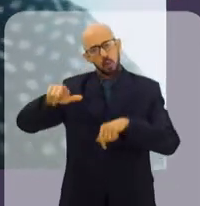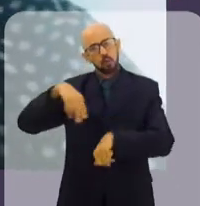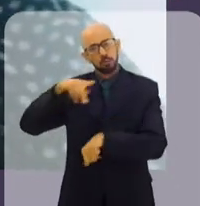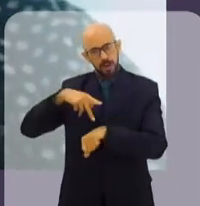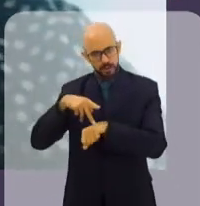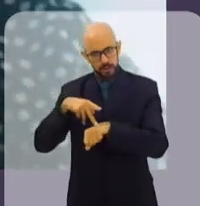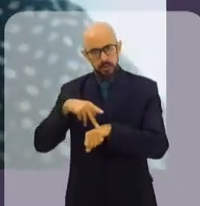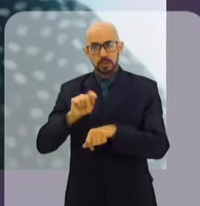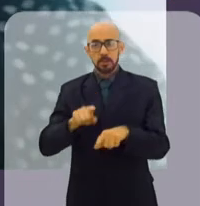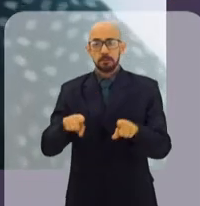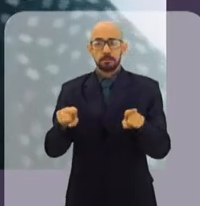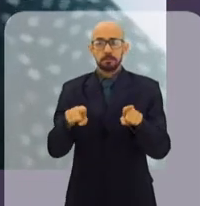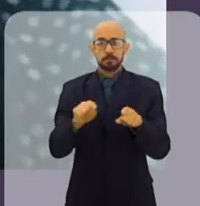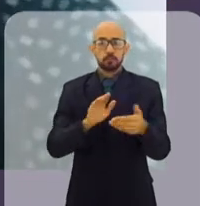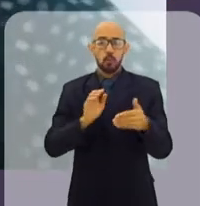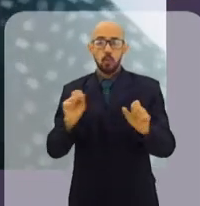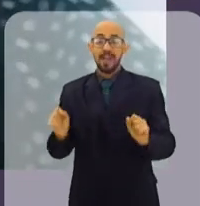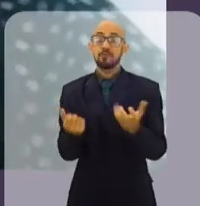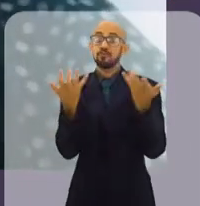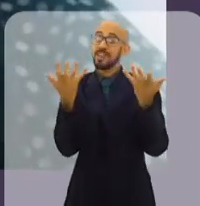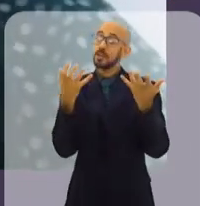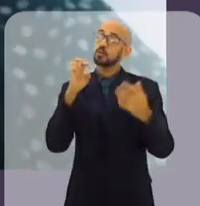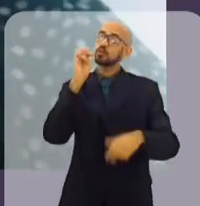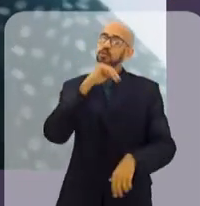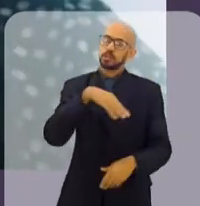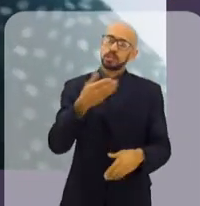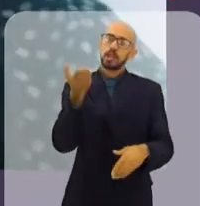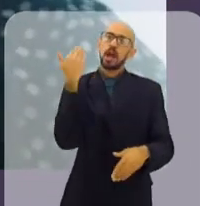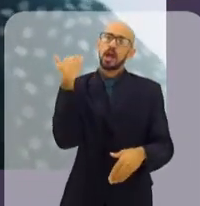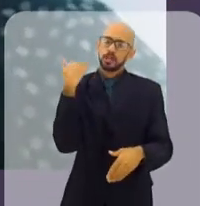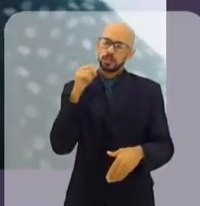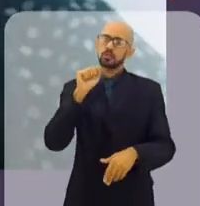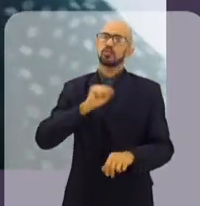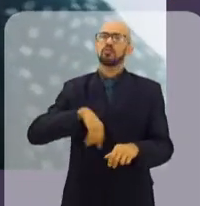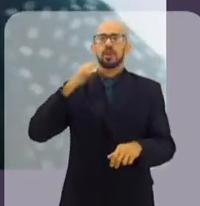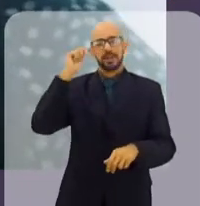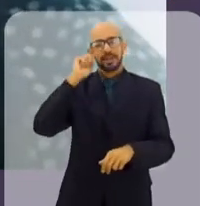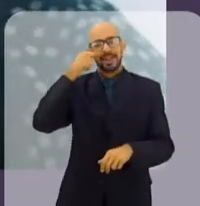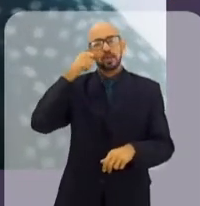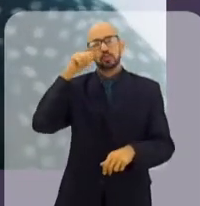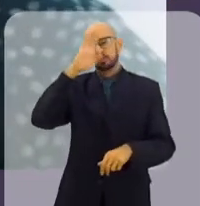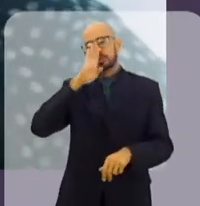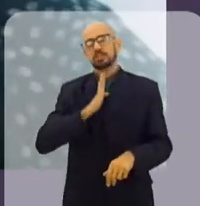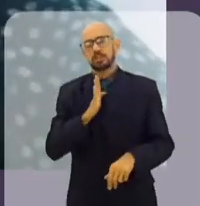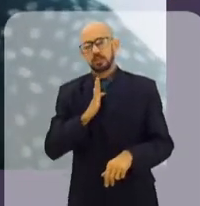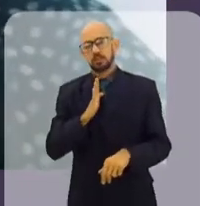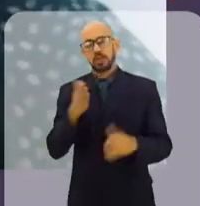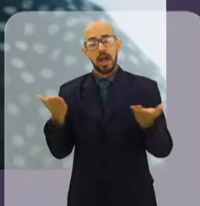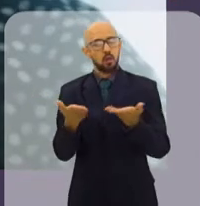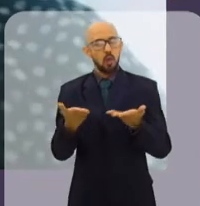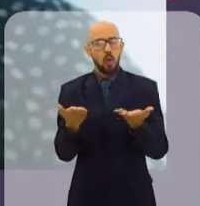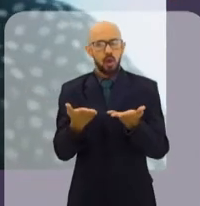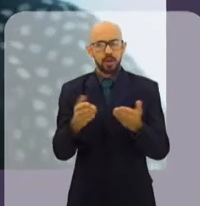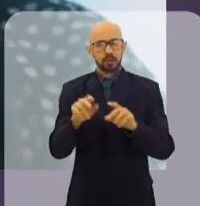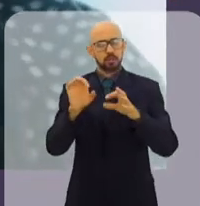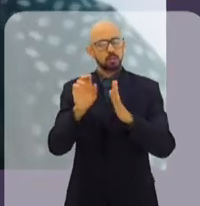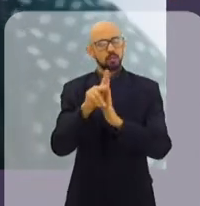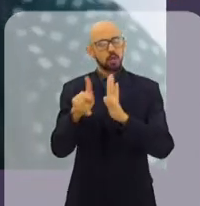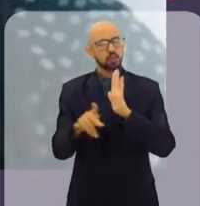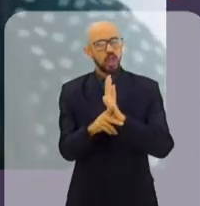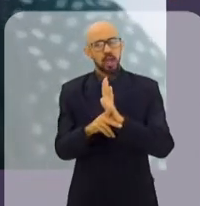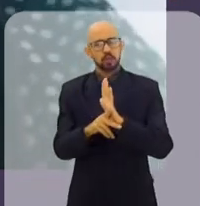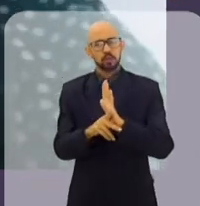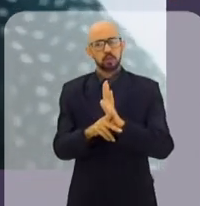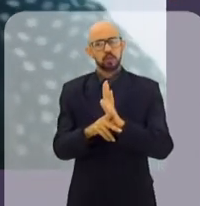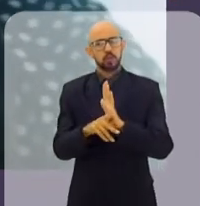No evento, o foco foi em escritores negros brasileiros. Agora, no